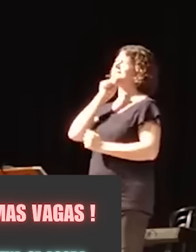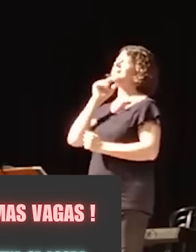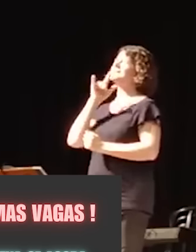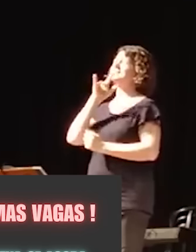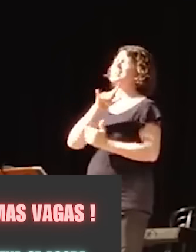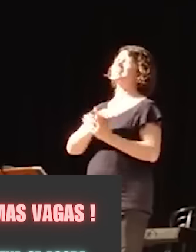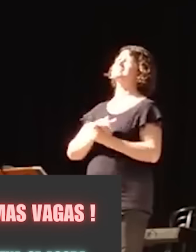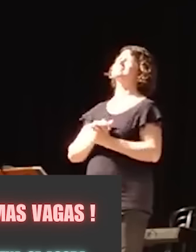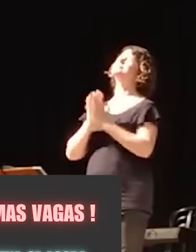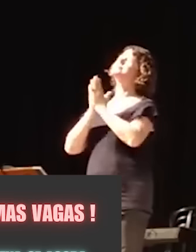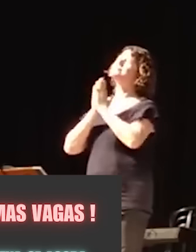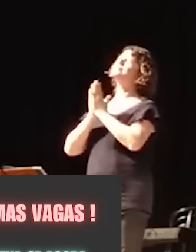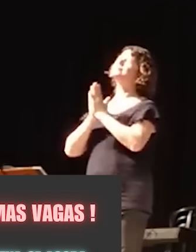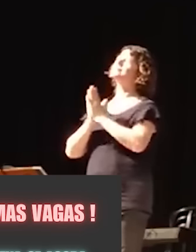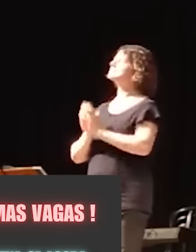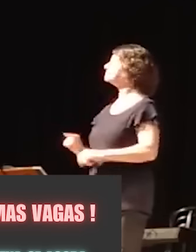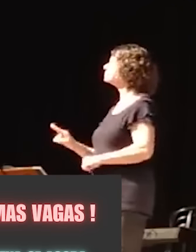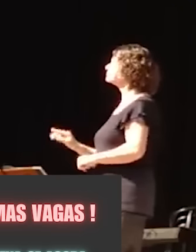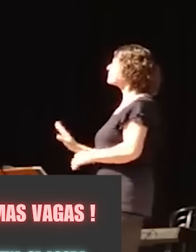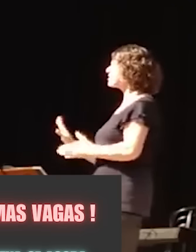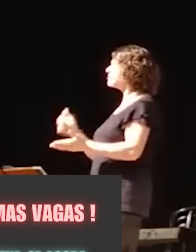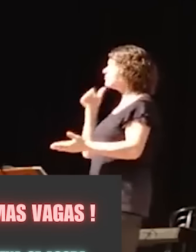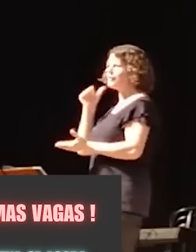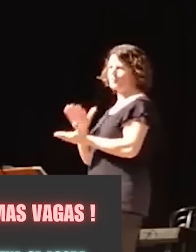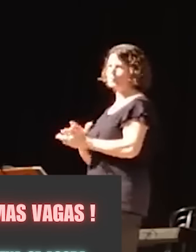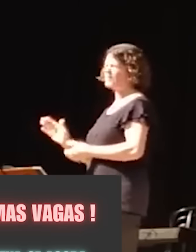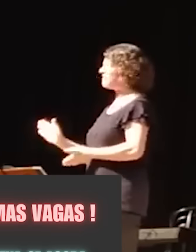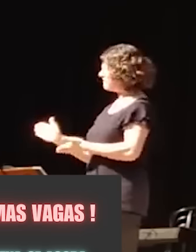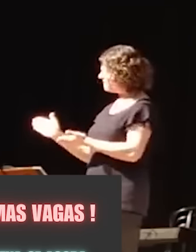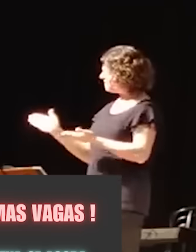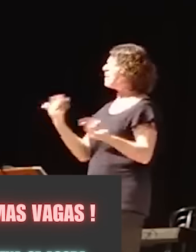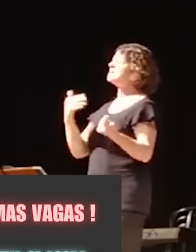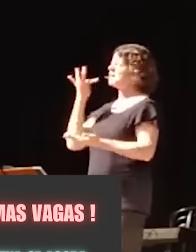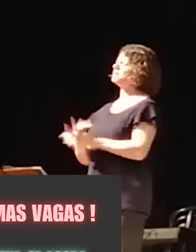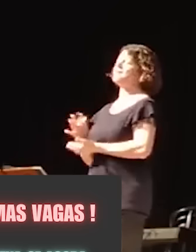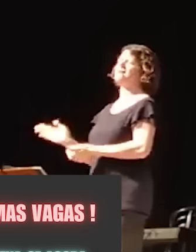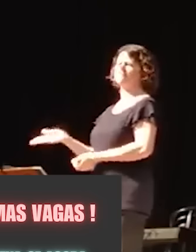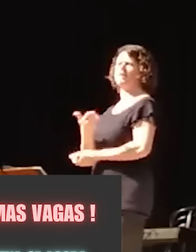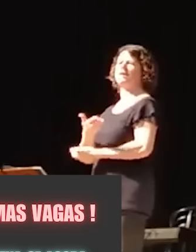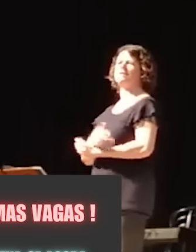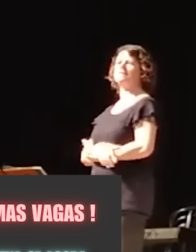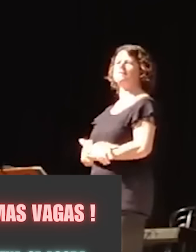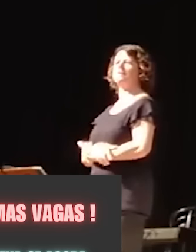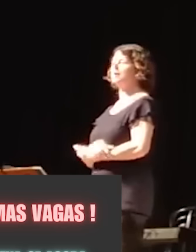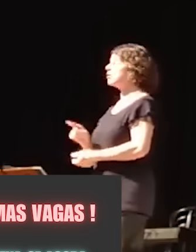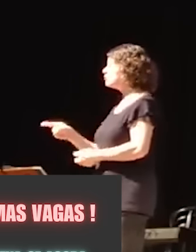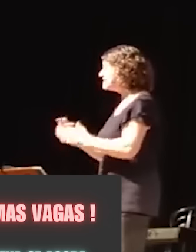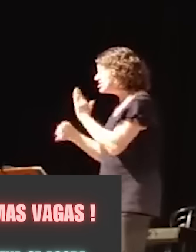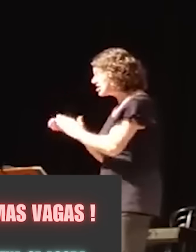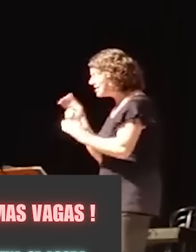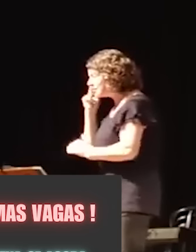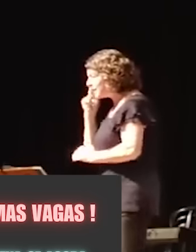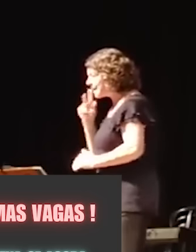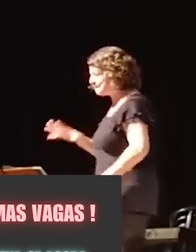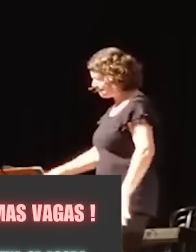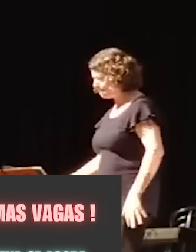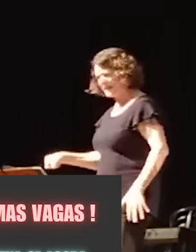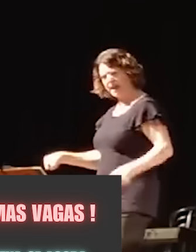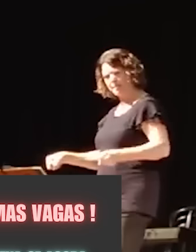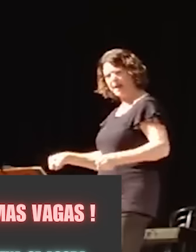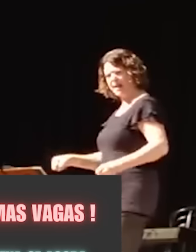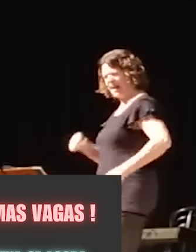pela fé em nome de Jesus quando chegou em São Paulo eu falei amor pega a mala e corre para fazer a